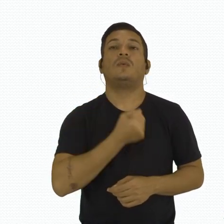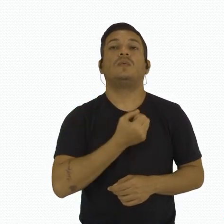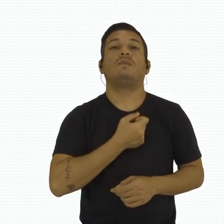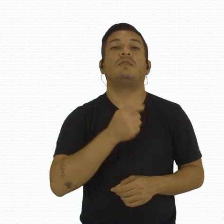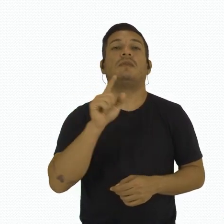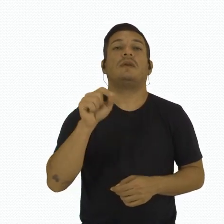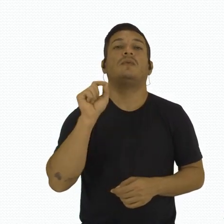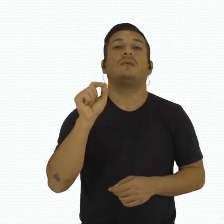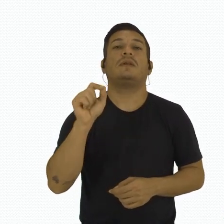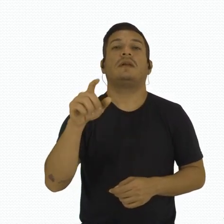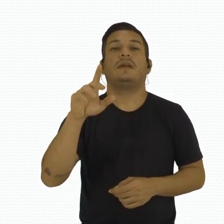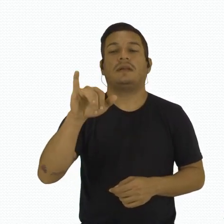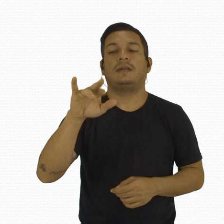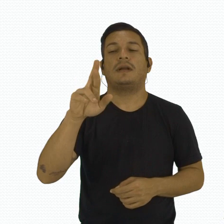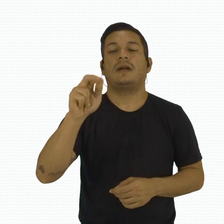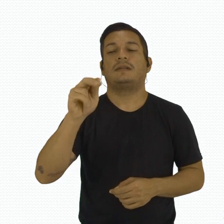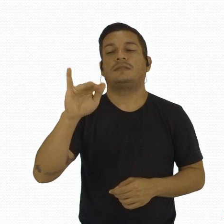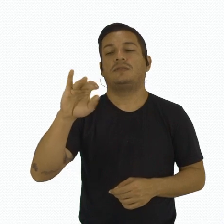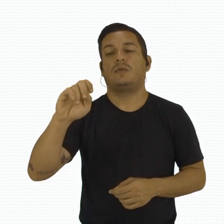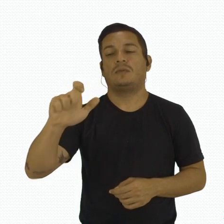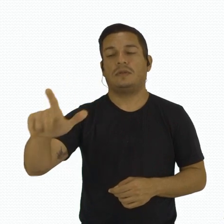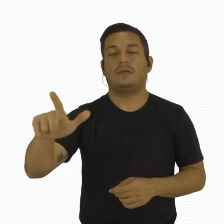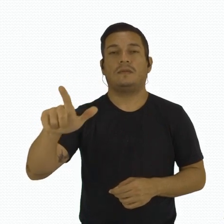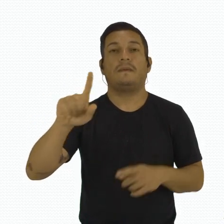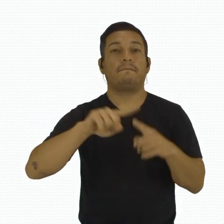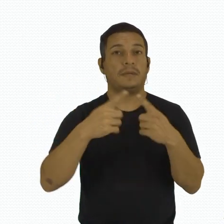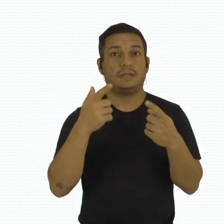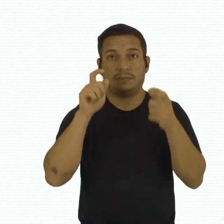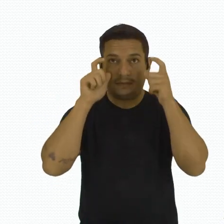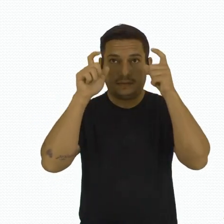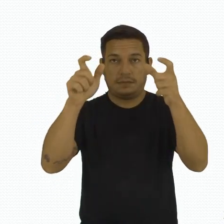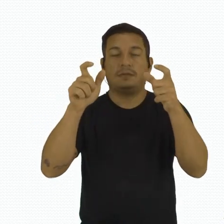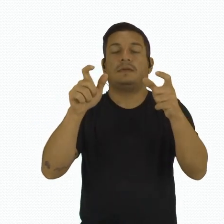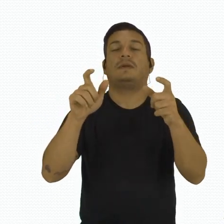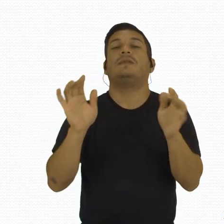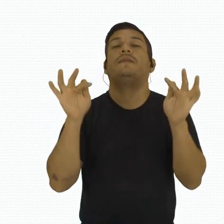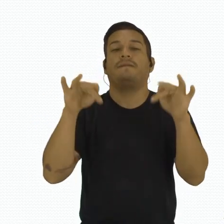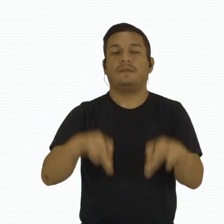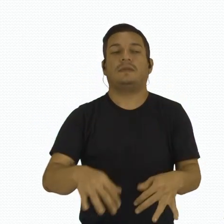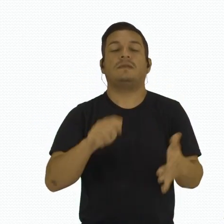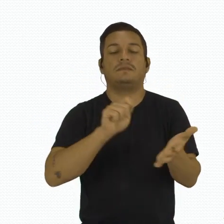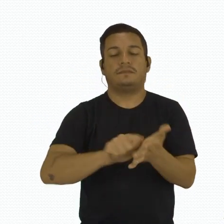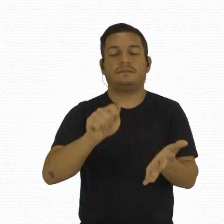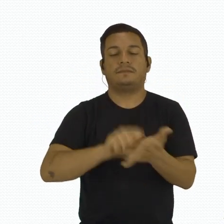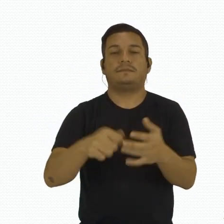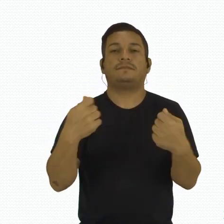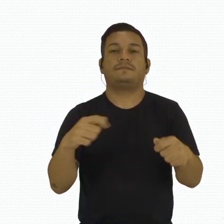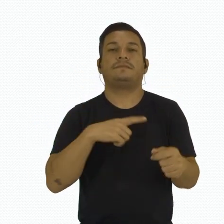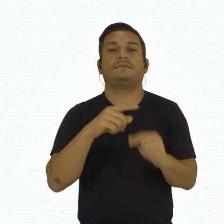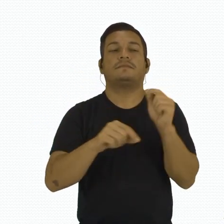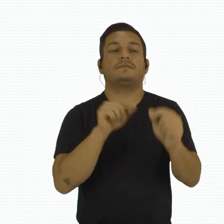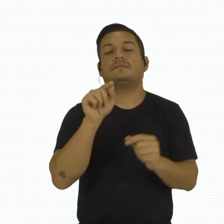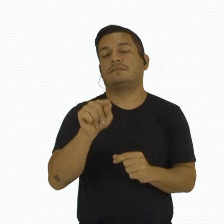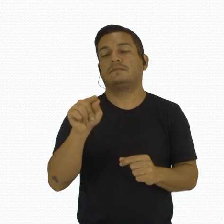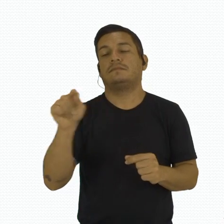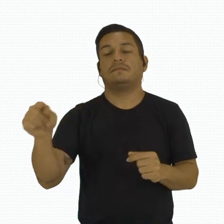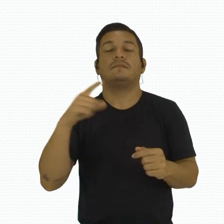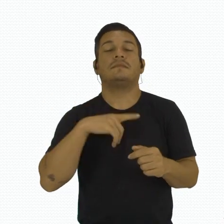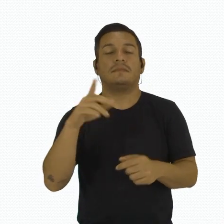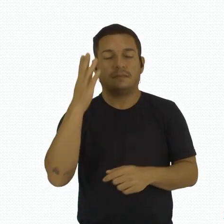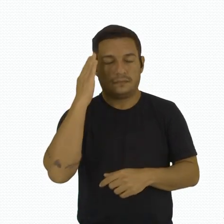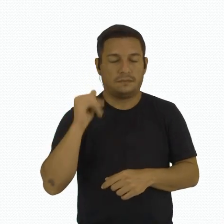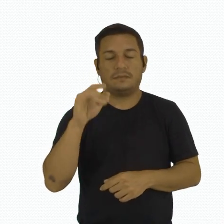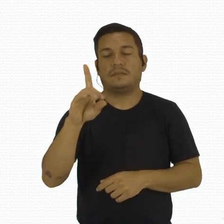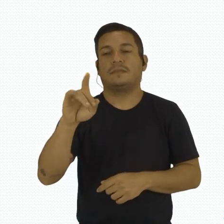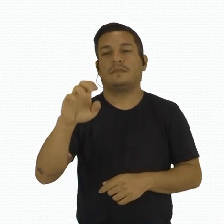vai ser um número irracional. Mas se atente, ao final da escrita tem que ter reticências para a gente saber que é um